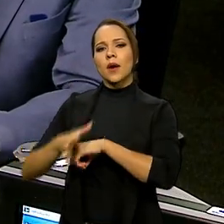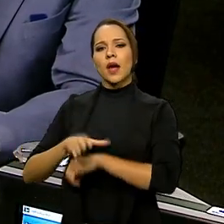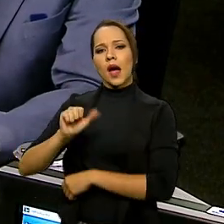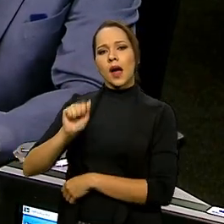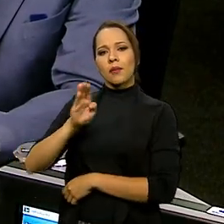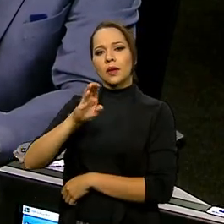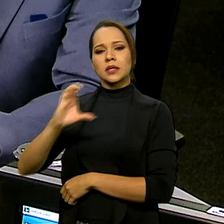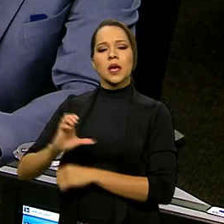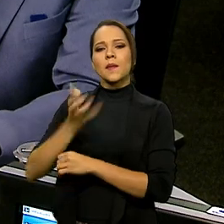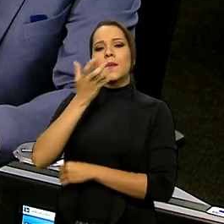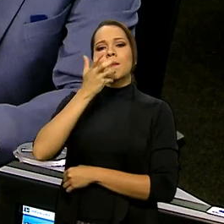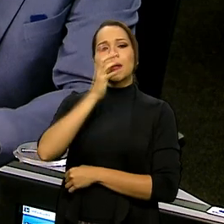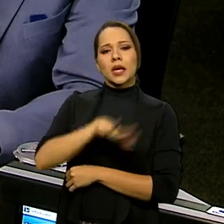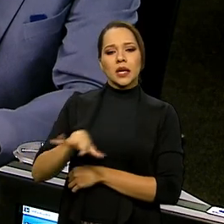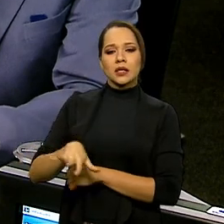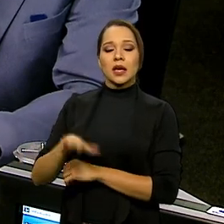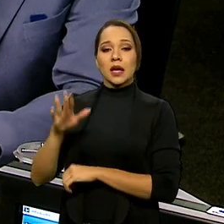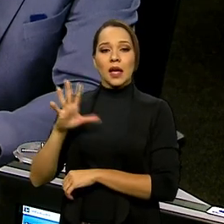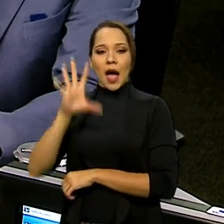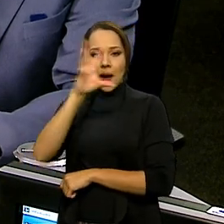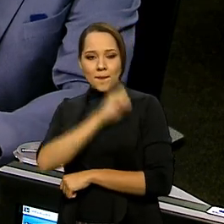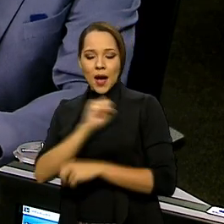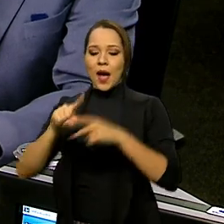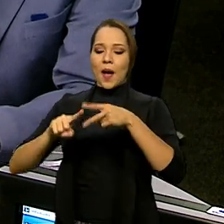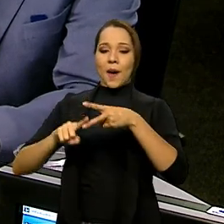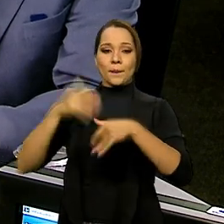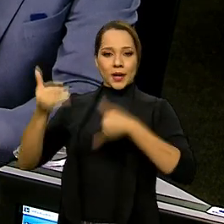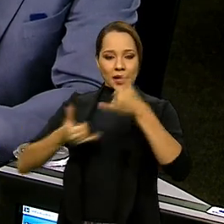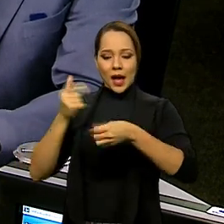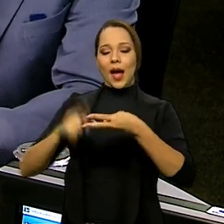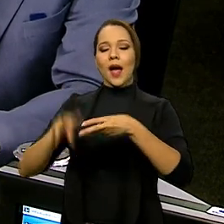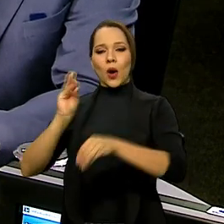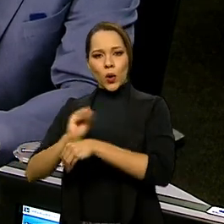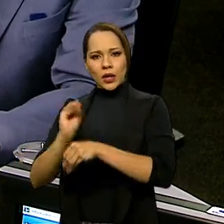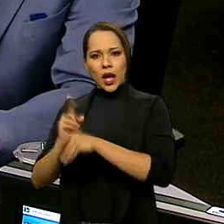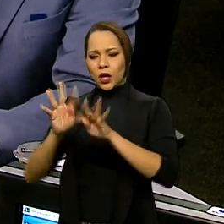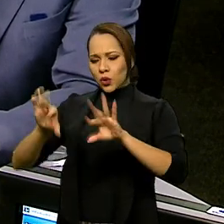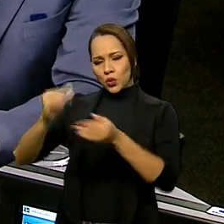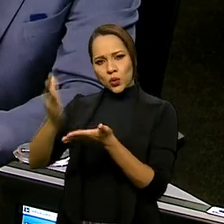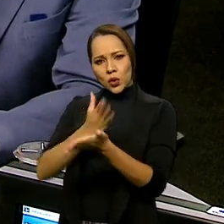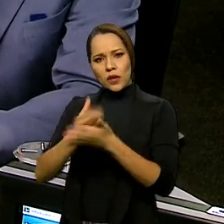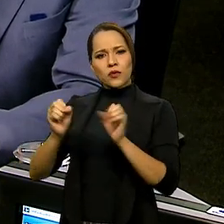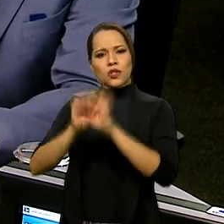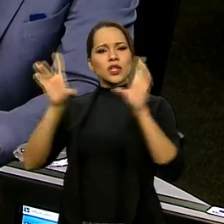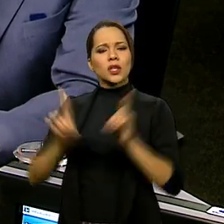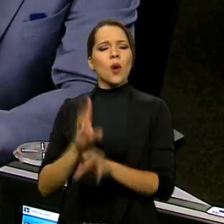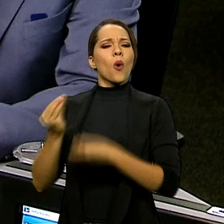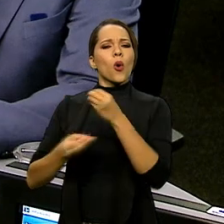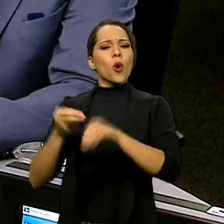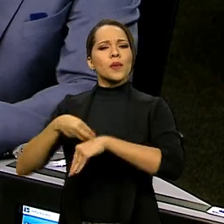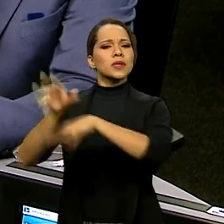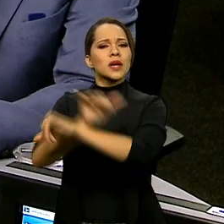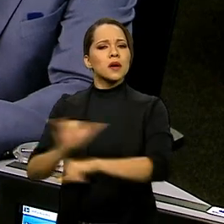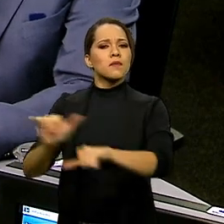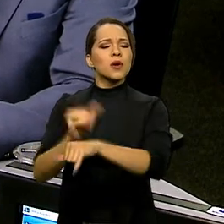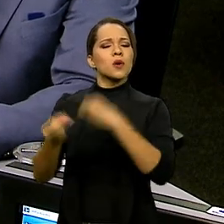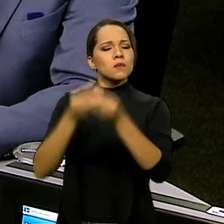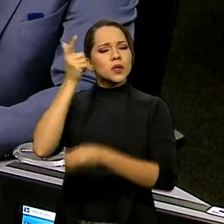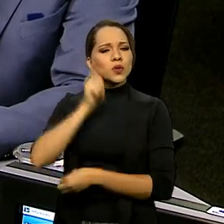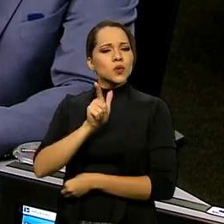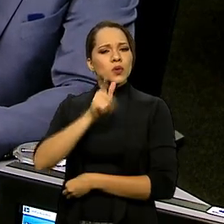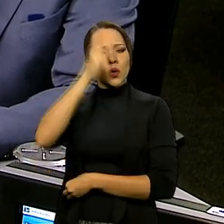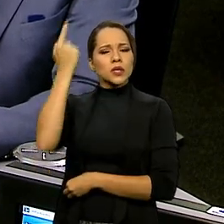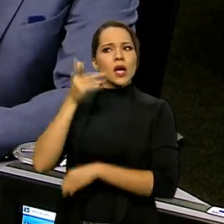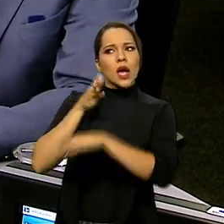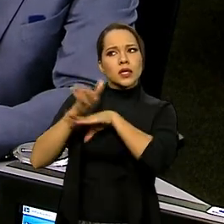ABC pela Primeira Infância, que significa amar, brincar e cuidar. E esse material todo está num livro digital. Como é que é essa campanha e como as pessoas podem acessar